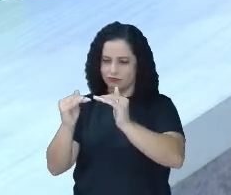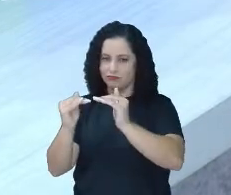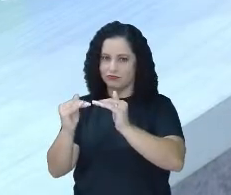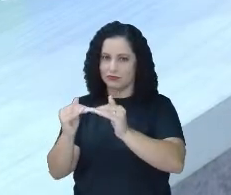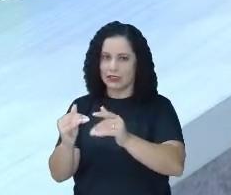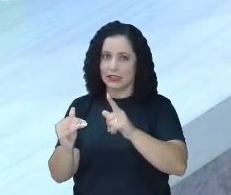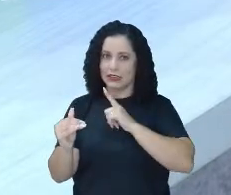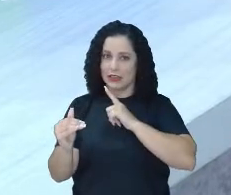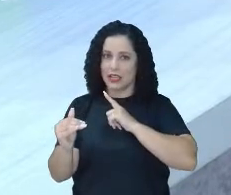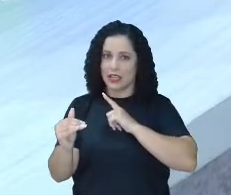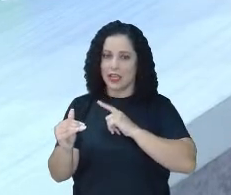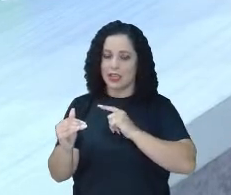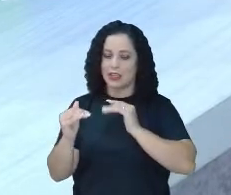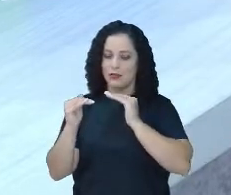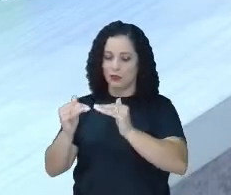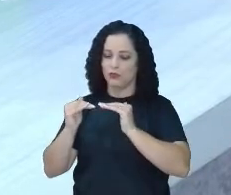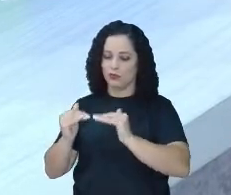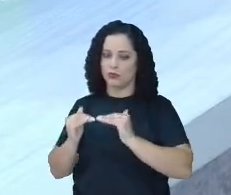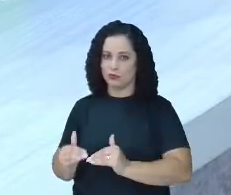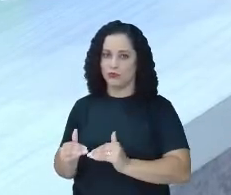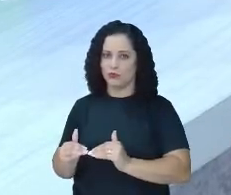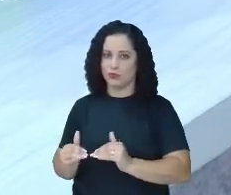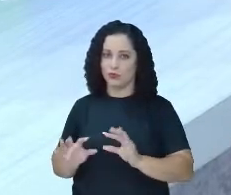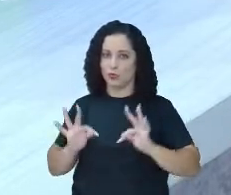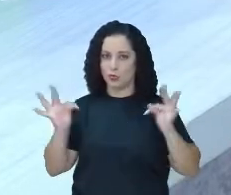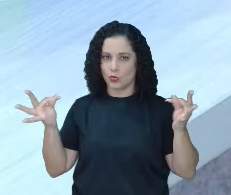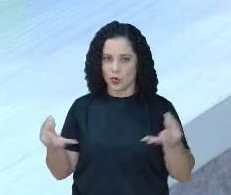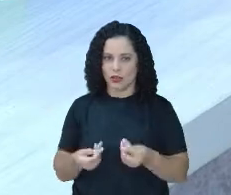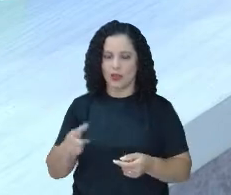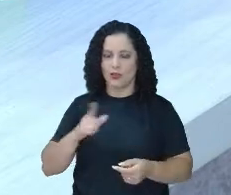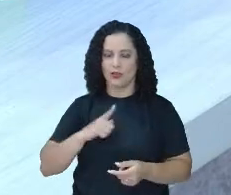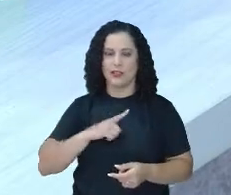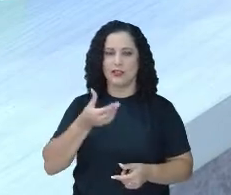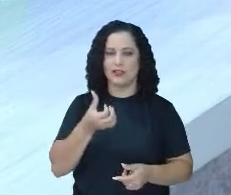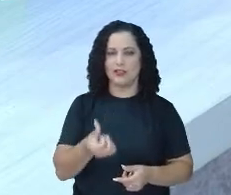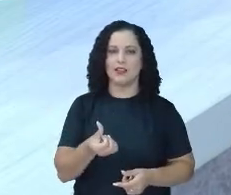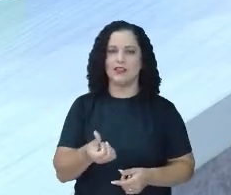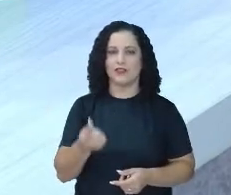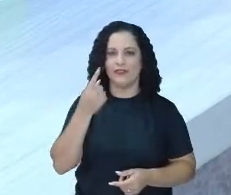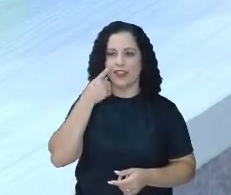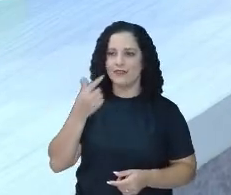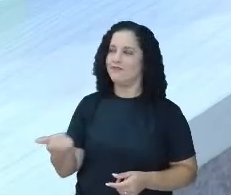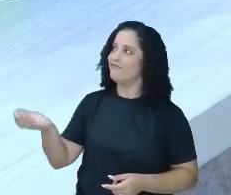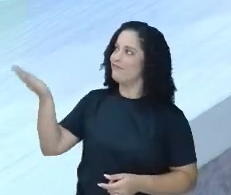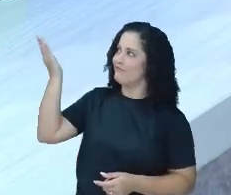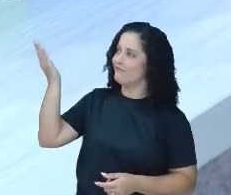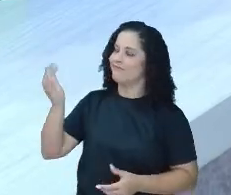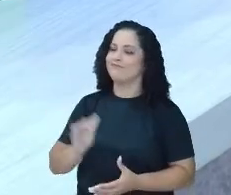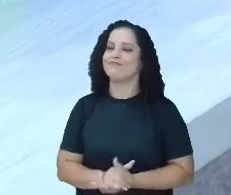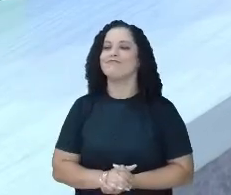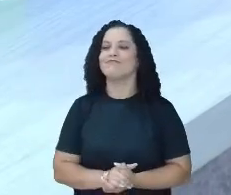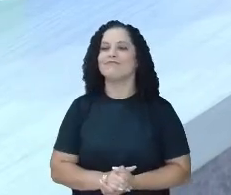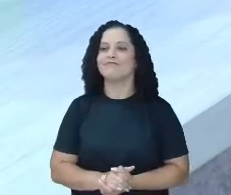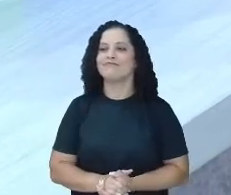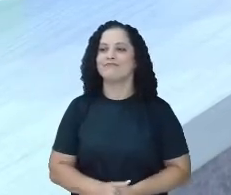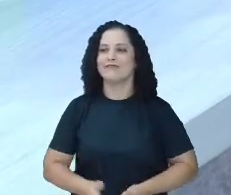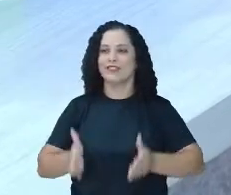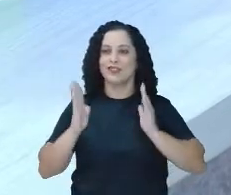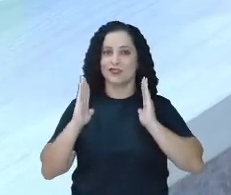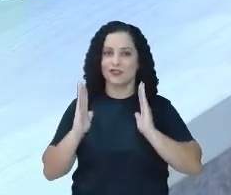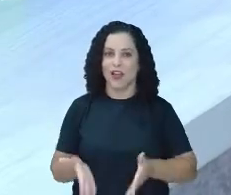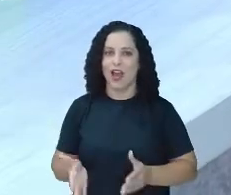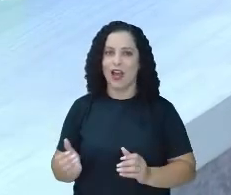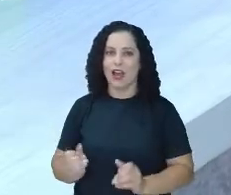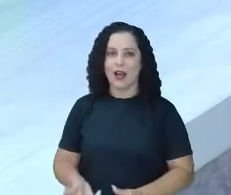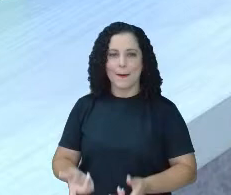3 bloquinhos na altura. Então, no total, a gente já tem 6 aqui, ó, já dá para ver, inclusive, esse bilhefeira. Colocou quase no mesmo